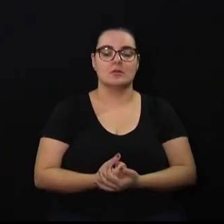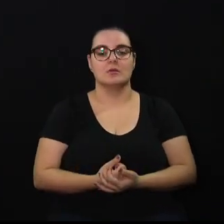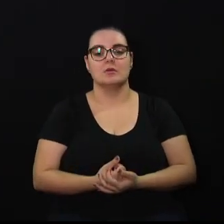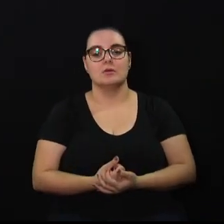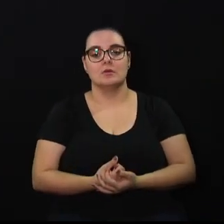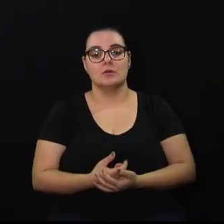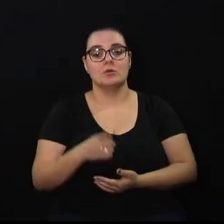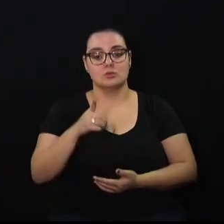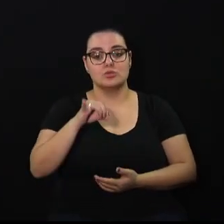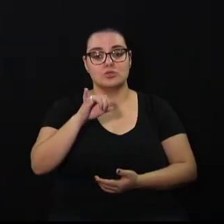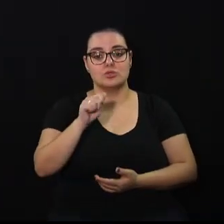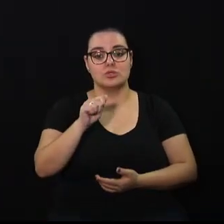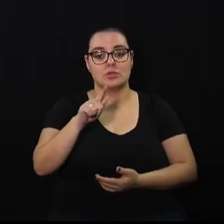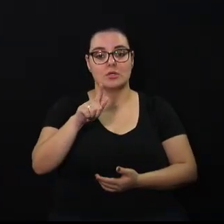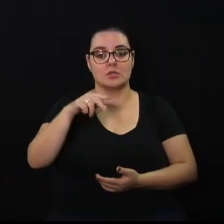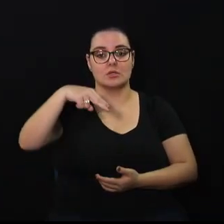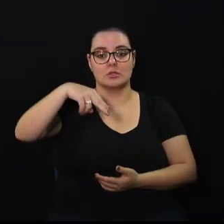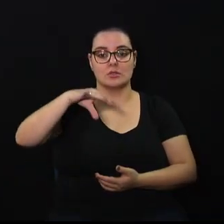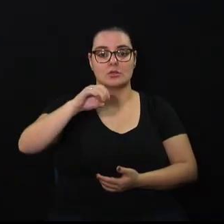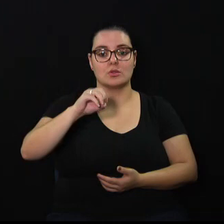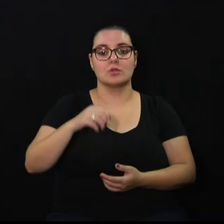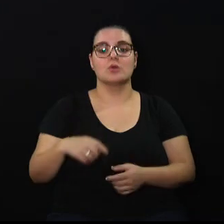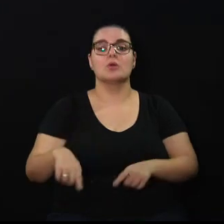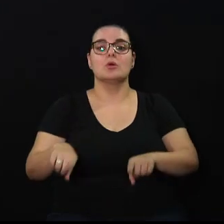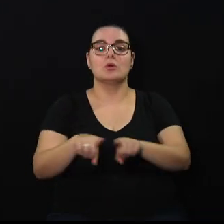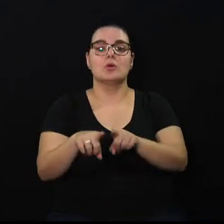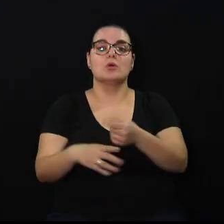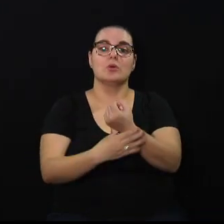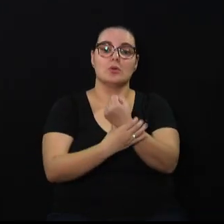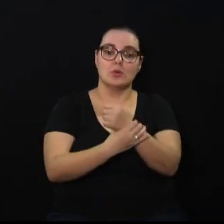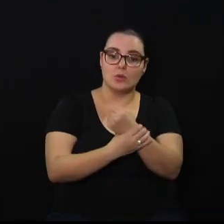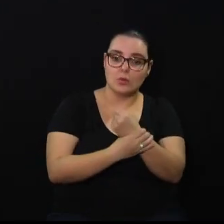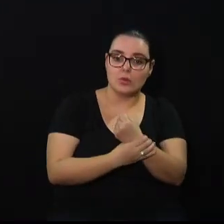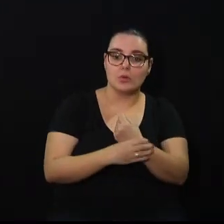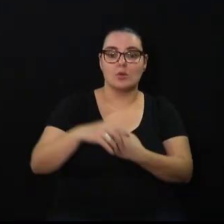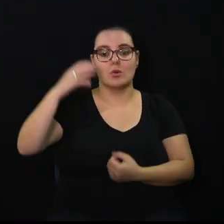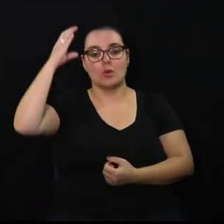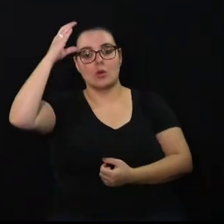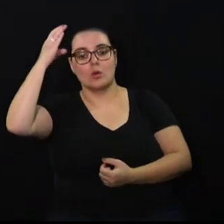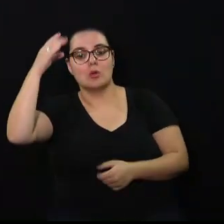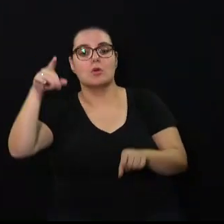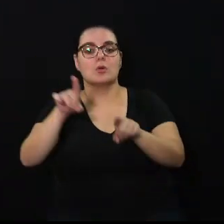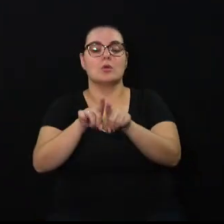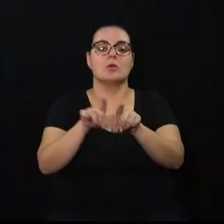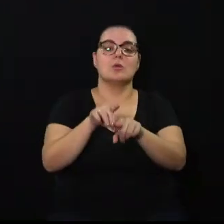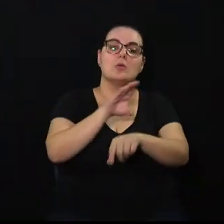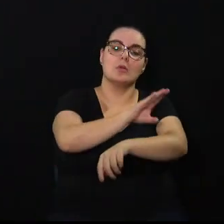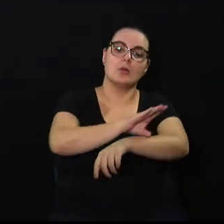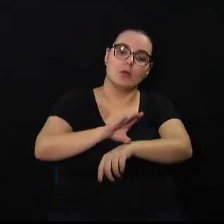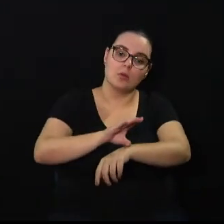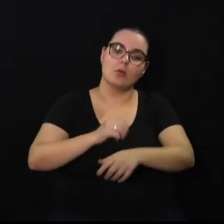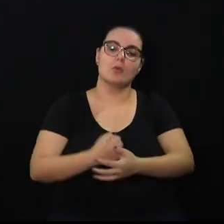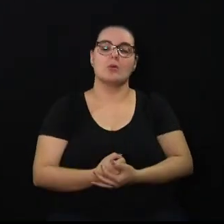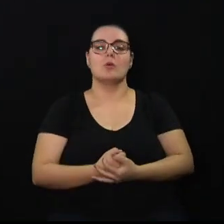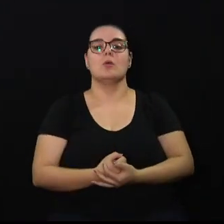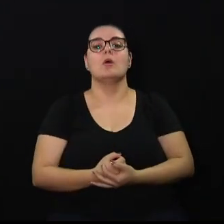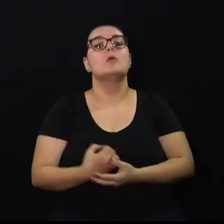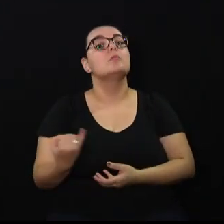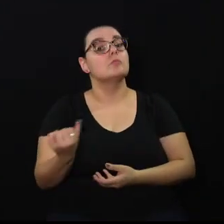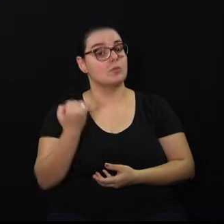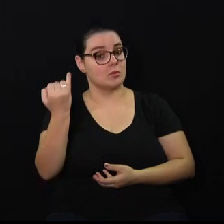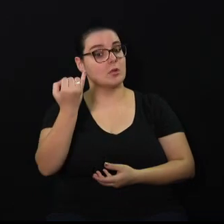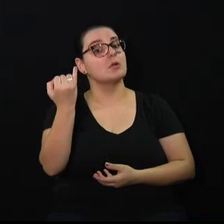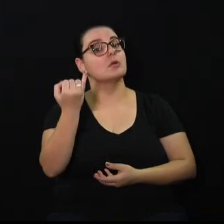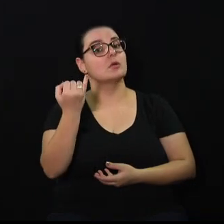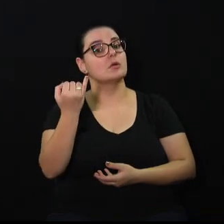restabelecer as funções motoras cognitivas e comportamentais então é extremamente importante o diagnóstico para que